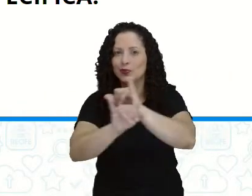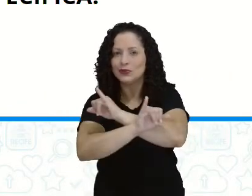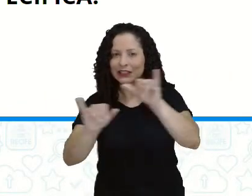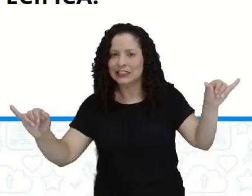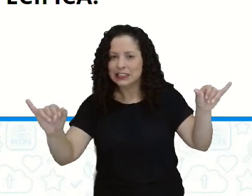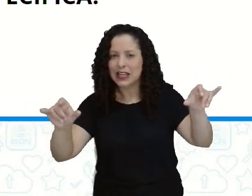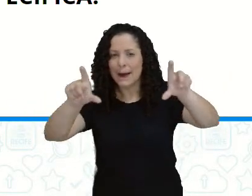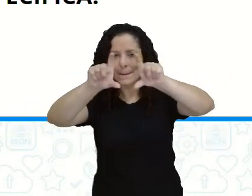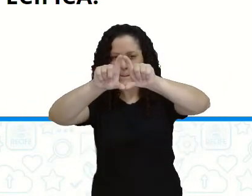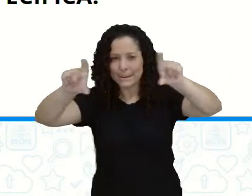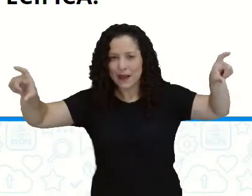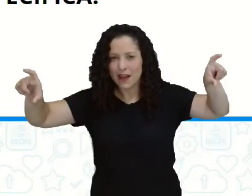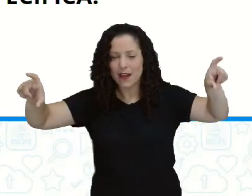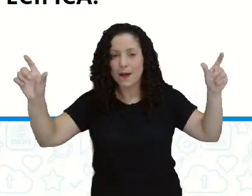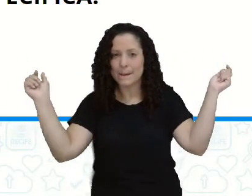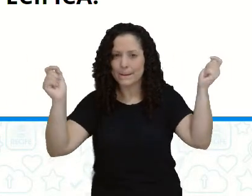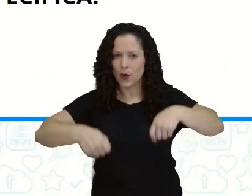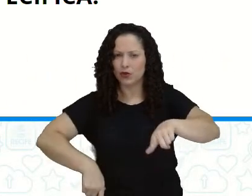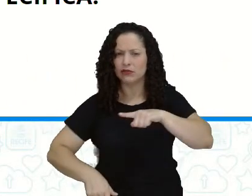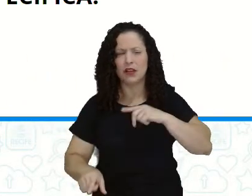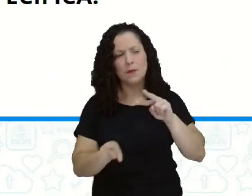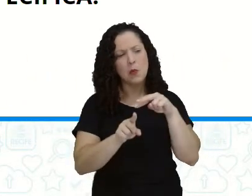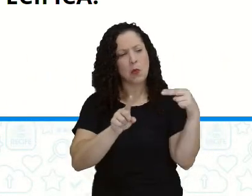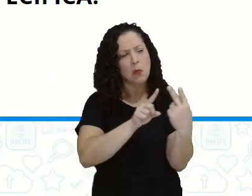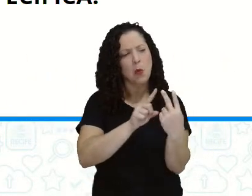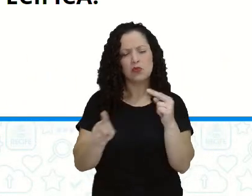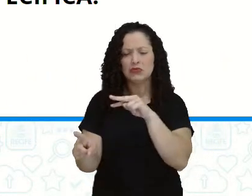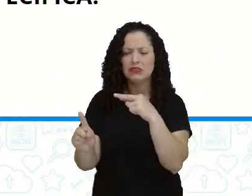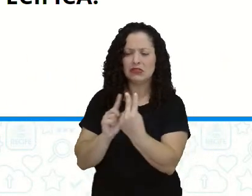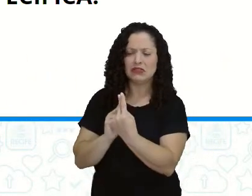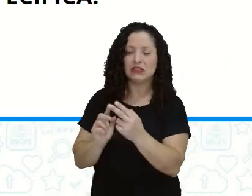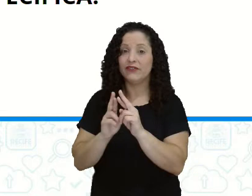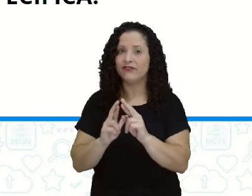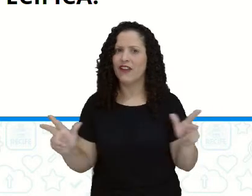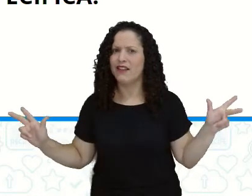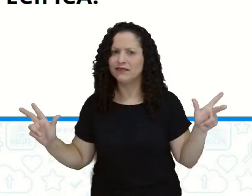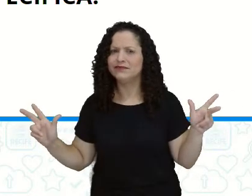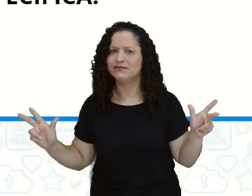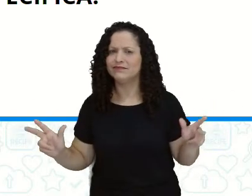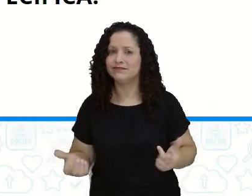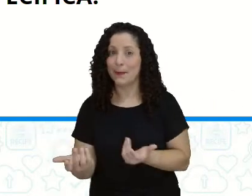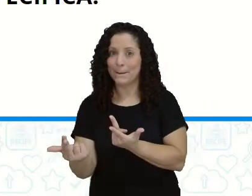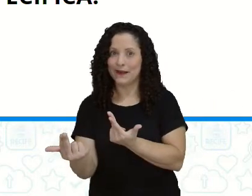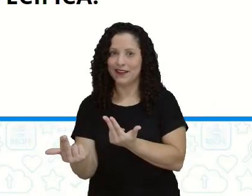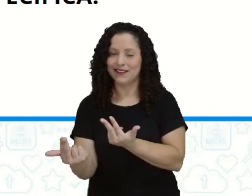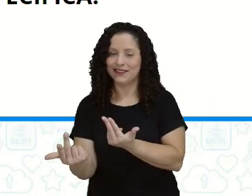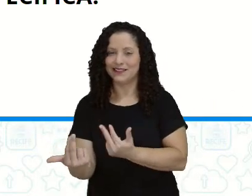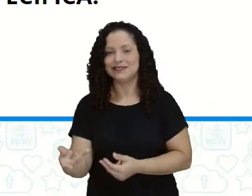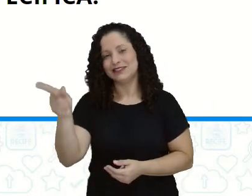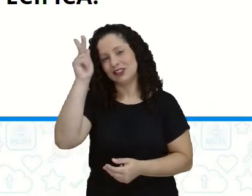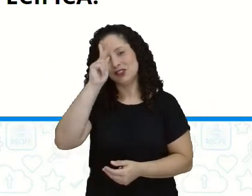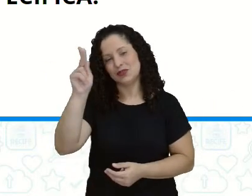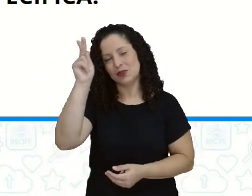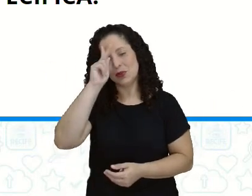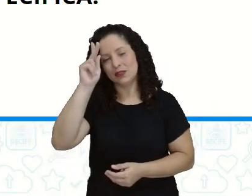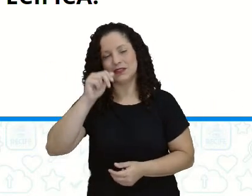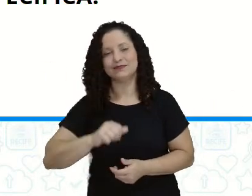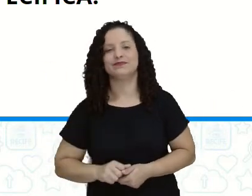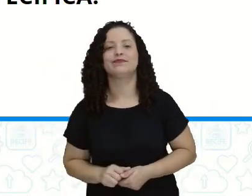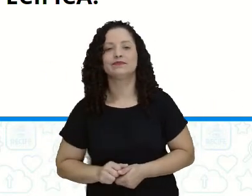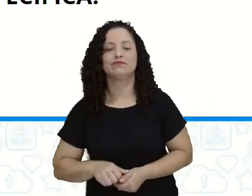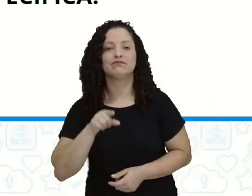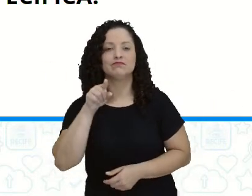ter pontos de vista diferentes, assim como a história do lobo e os 3 porquinhos? Você sabe que o ponto